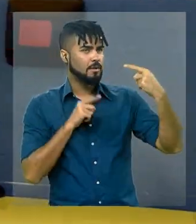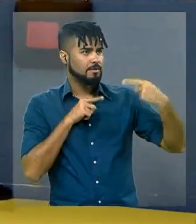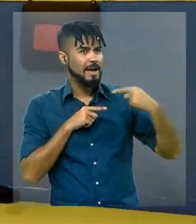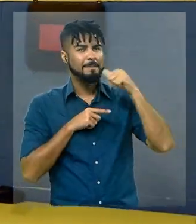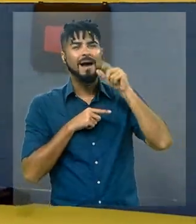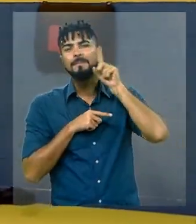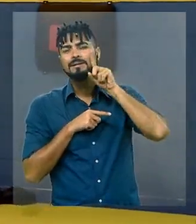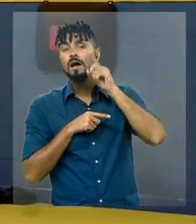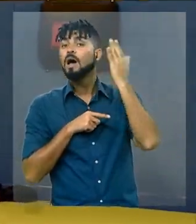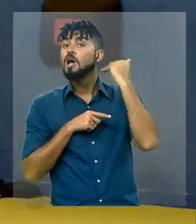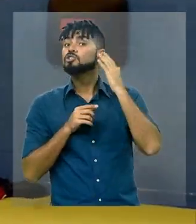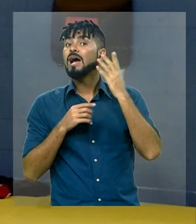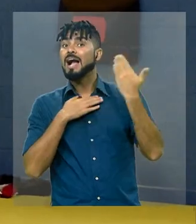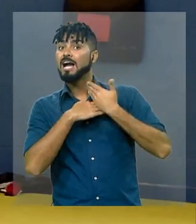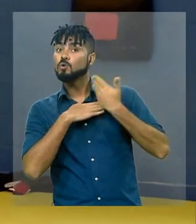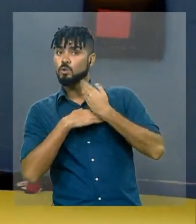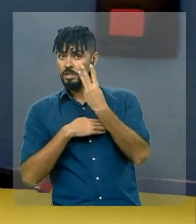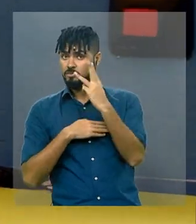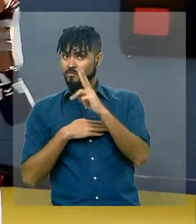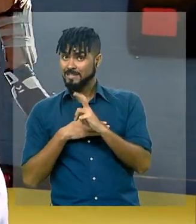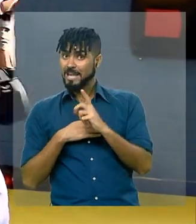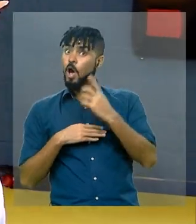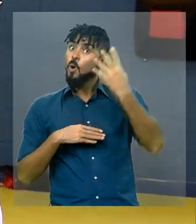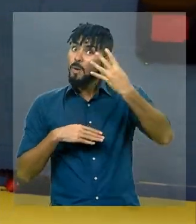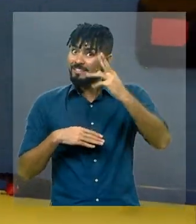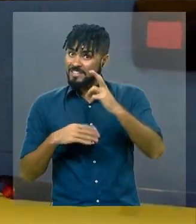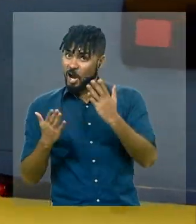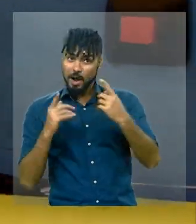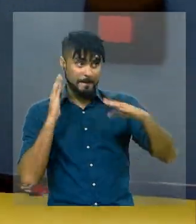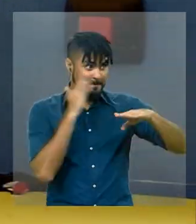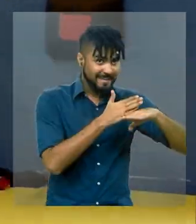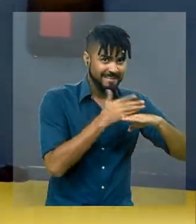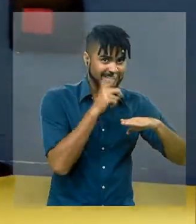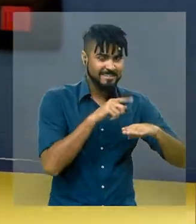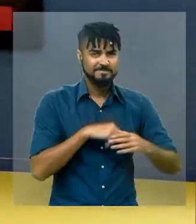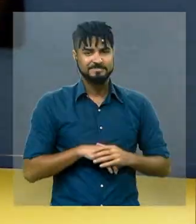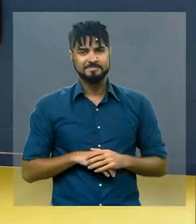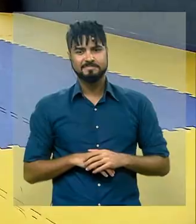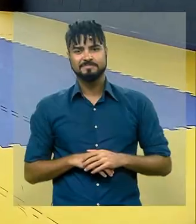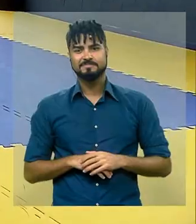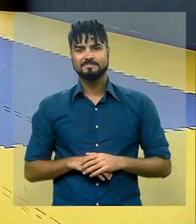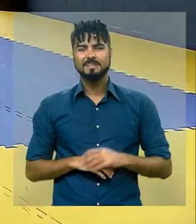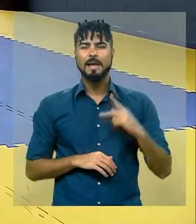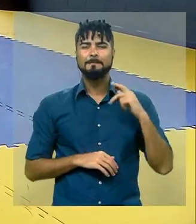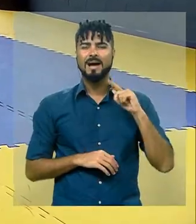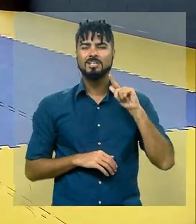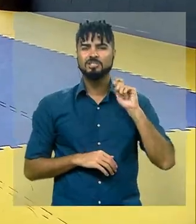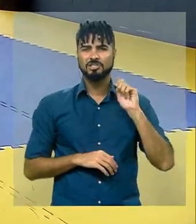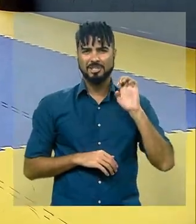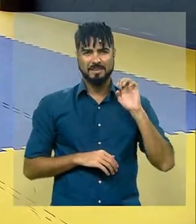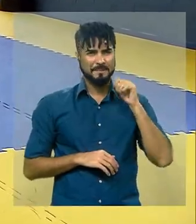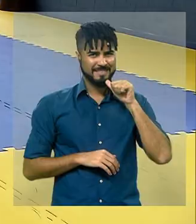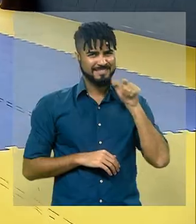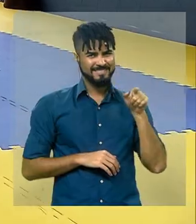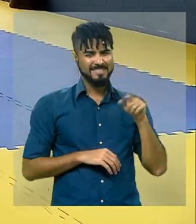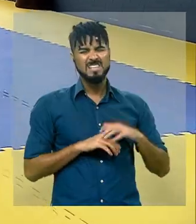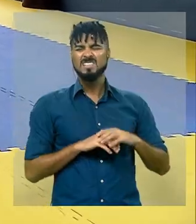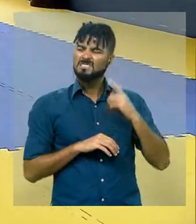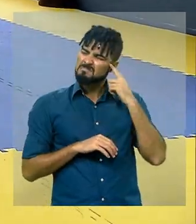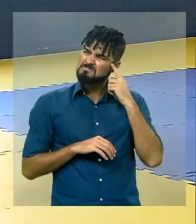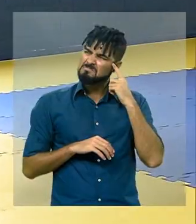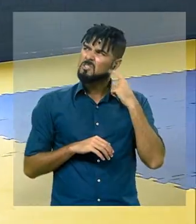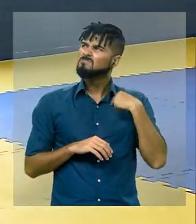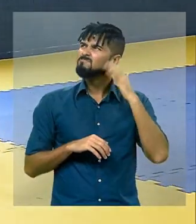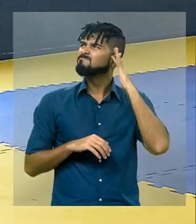tinha perdido 3 vezes, e agora na 4ª vez que a gente lutou eu consegui sair com a vitória. Paige McPherson, o nome dela. Eu sempre visualizava já nos treinos que eu ia chegar com